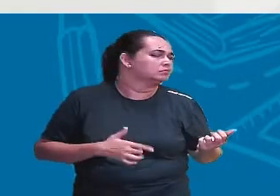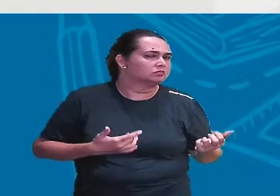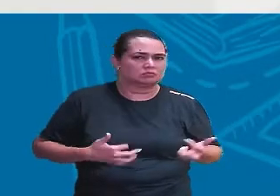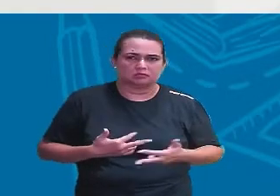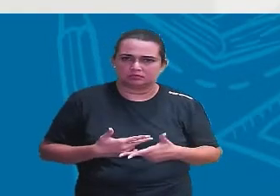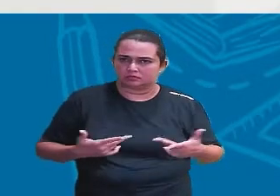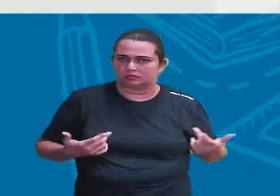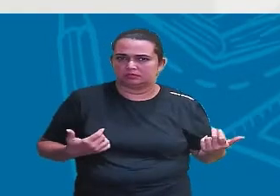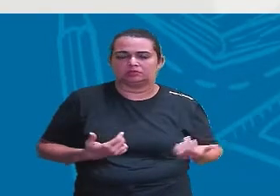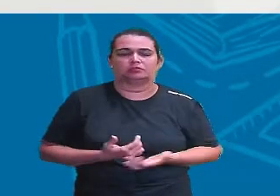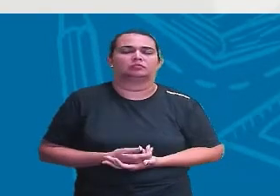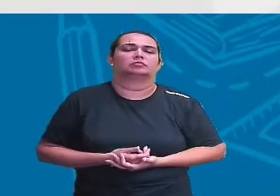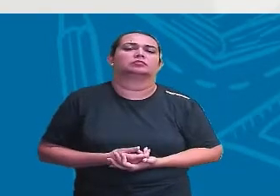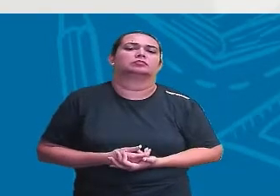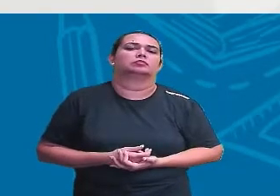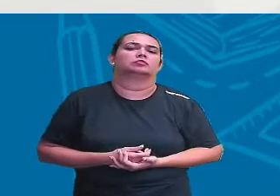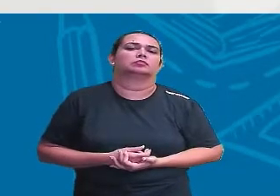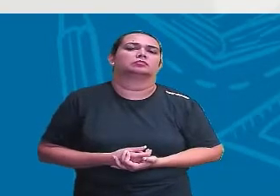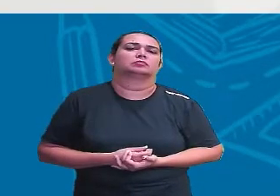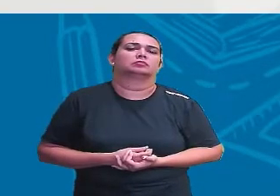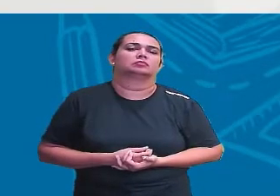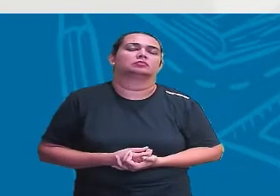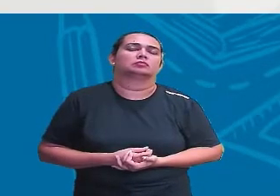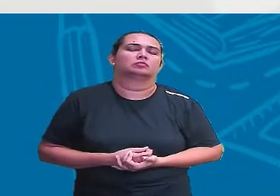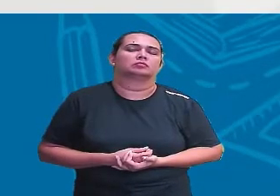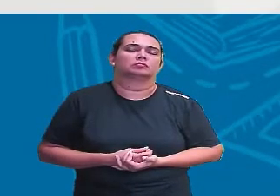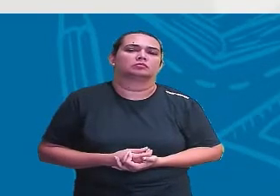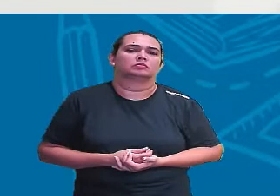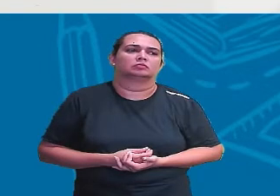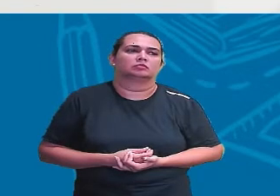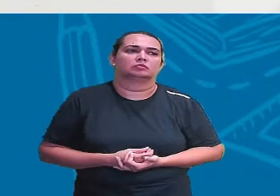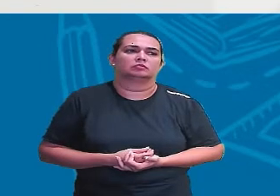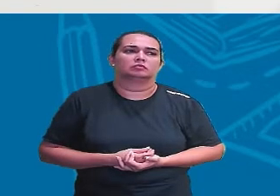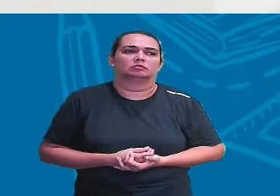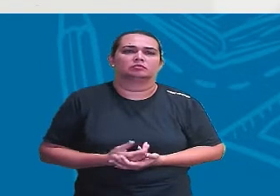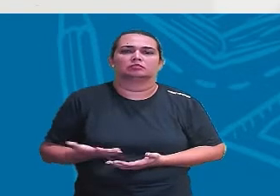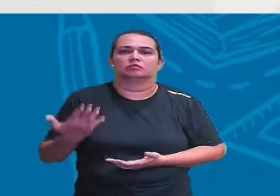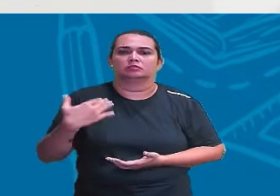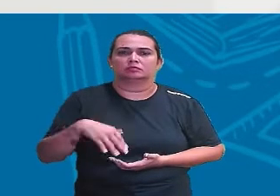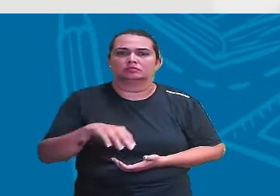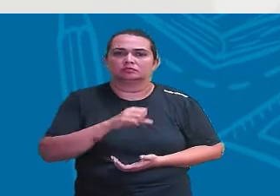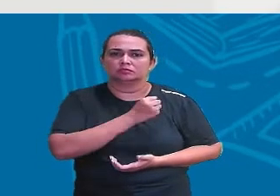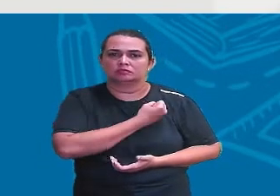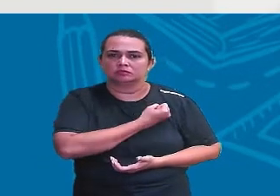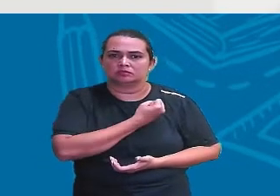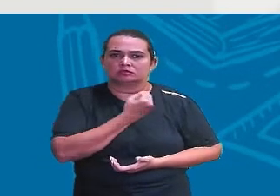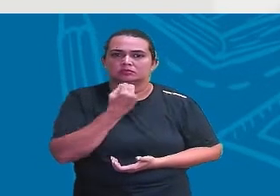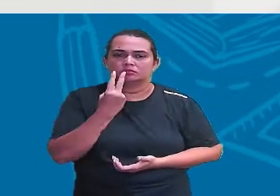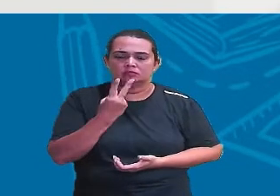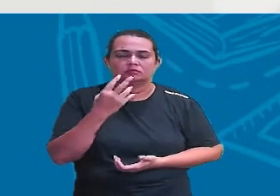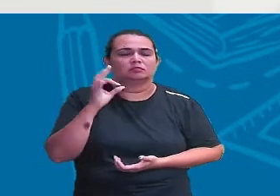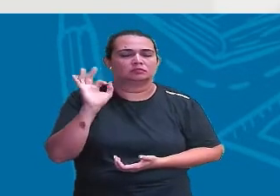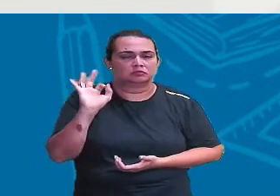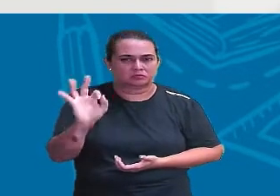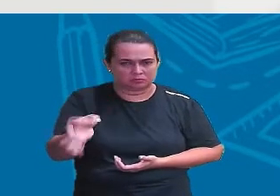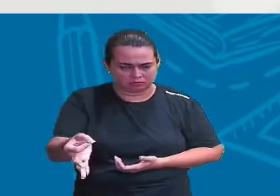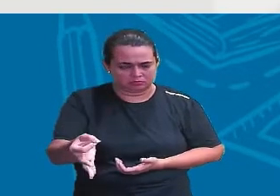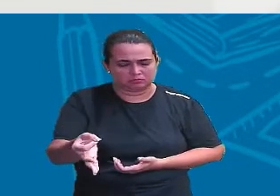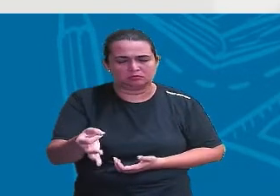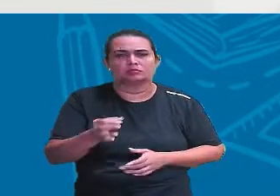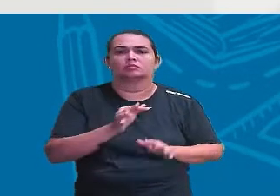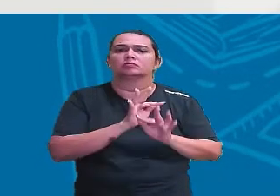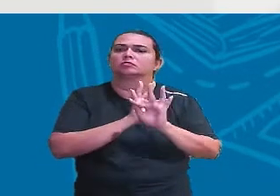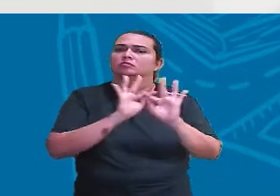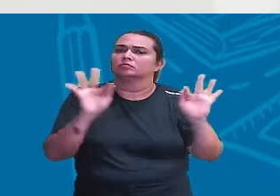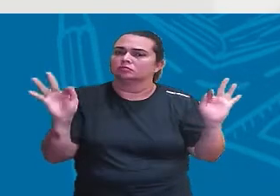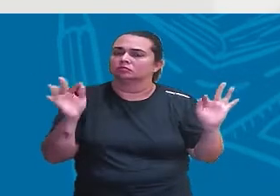instrumento, tá? Jogar. Já com relação à segunda questão, está certíssima, essa afirmação está